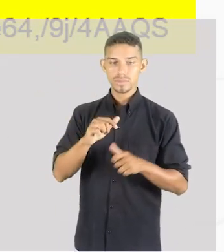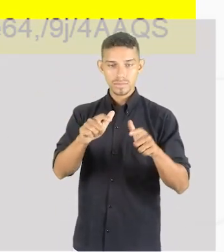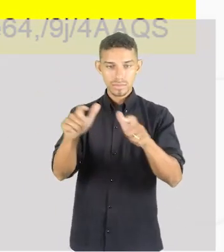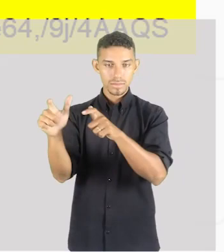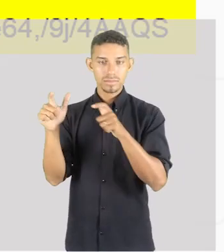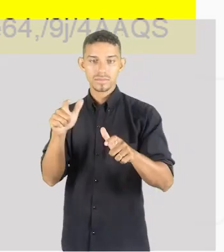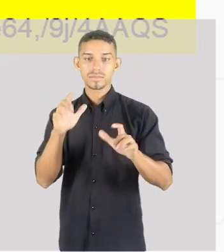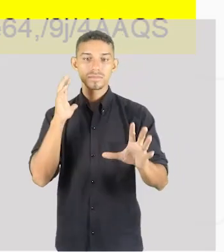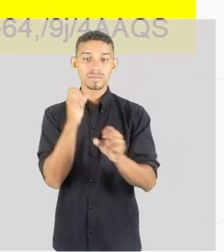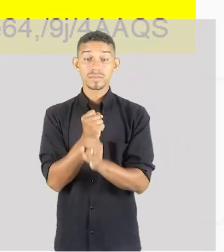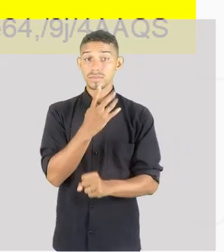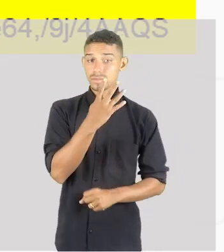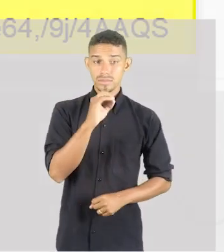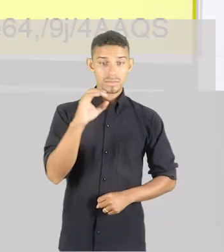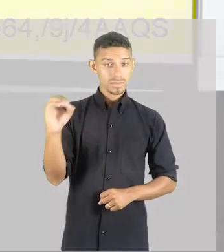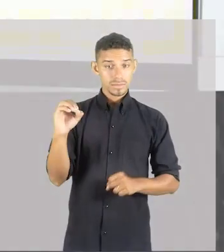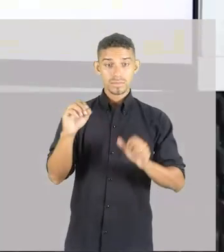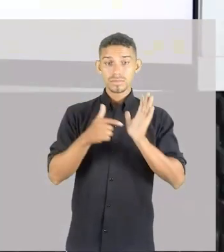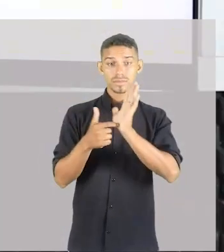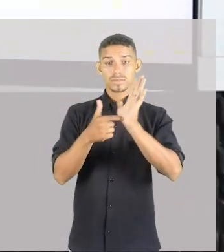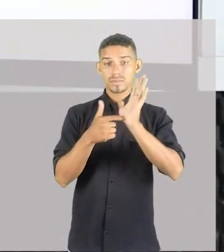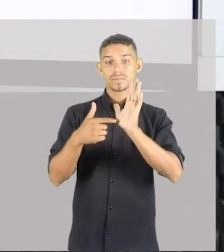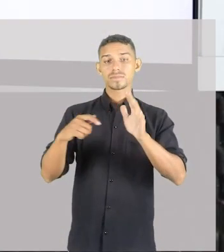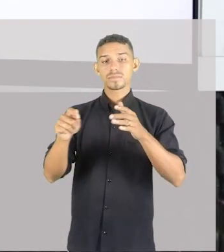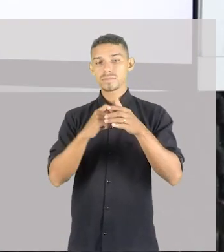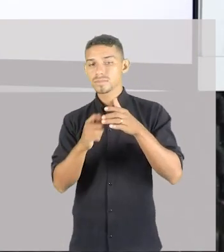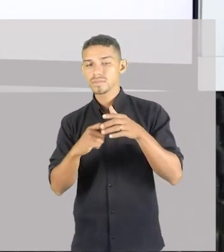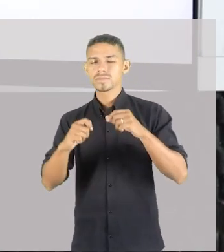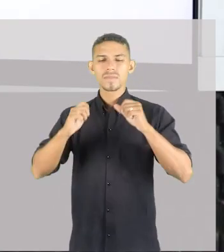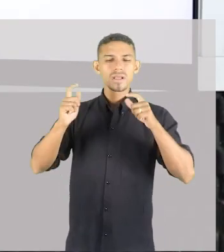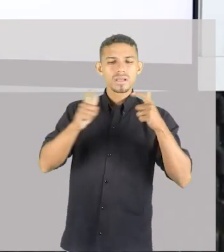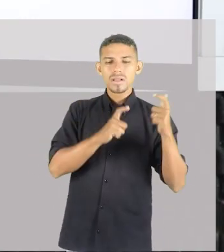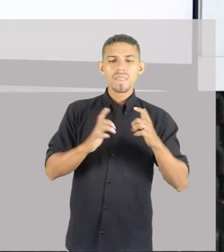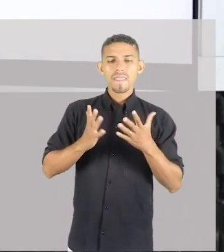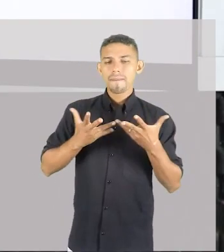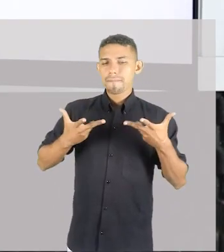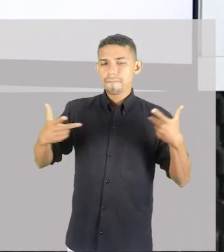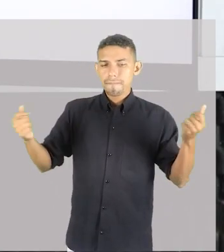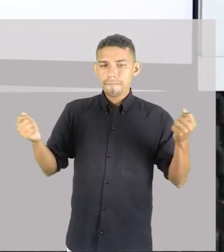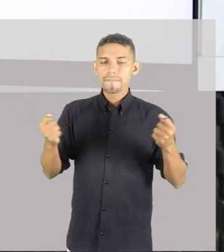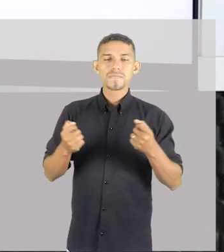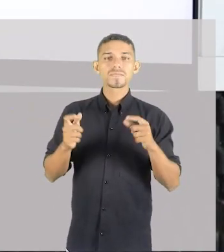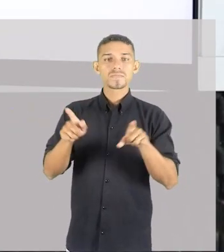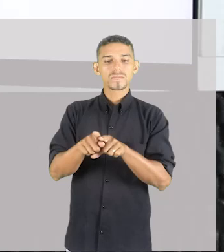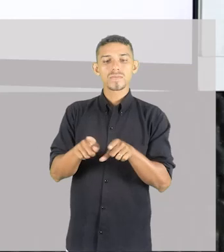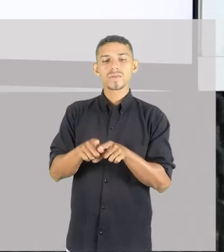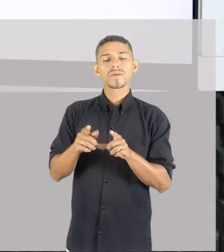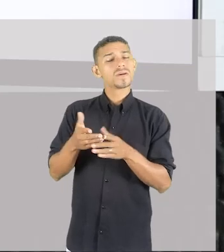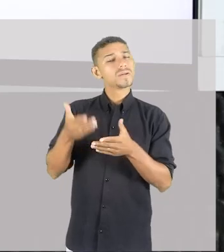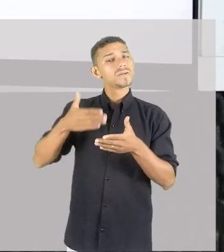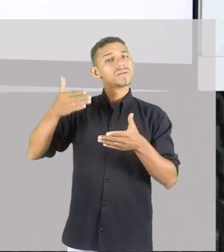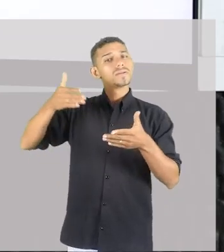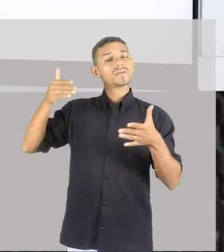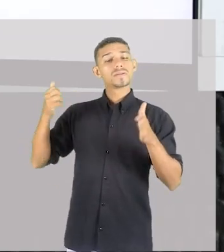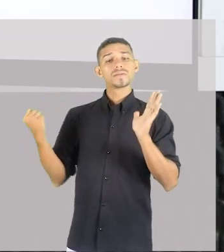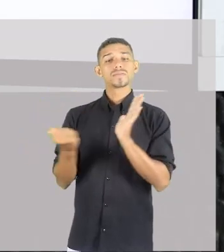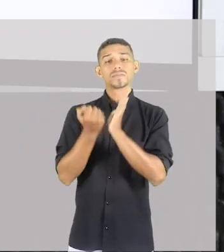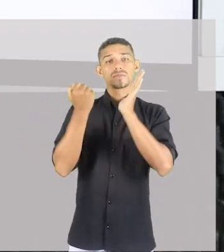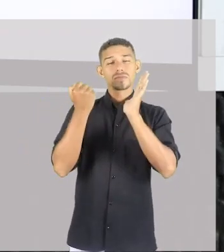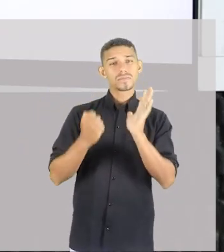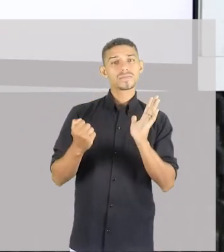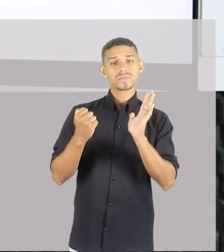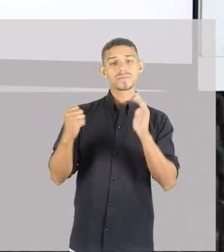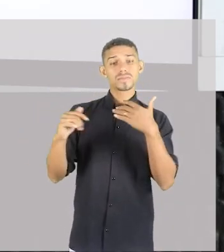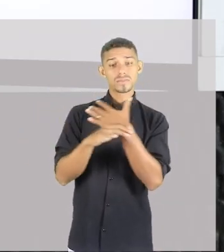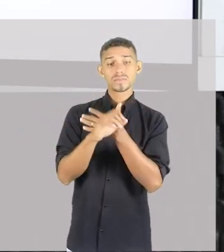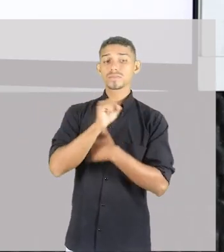acervo de 400 peças entre imagens sacras, sinos, cálices, tem obras absolutamente fantásticas. Data, inclusive, do Marco de Fundação da